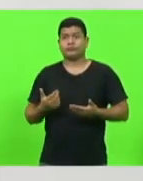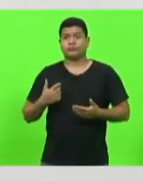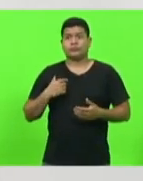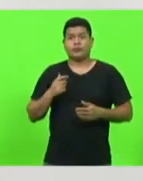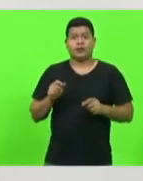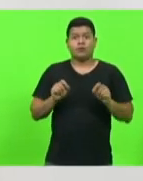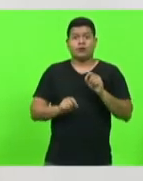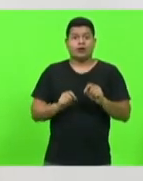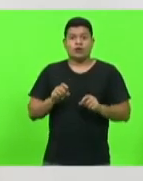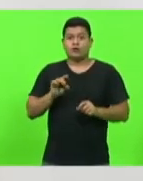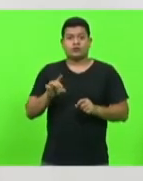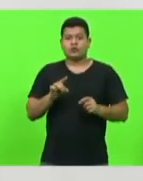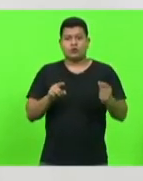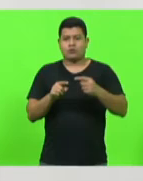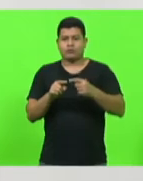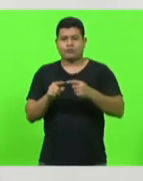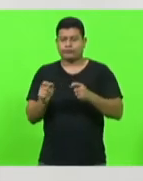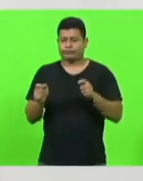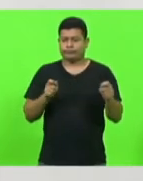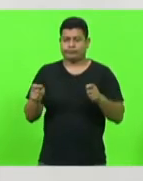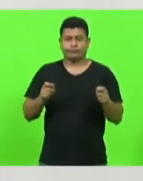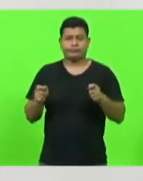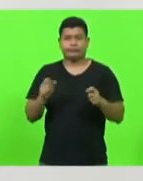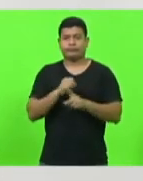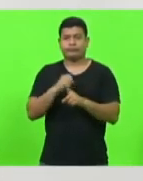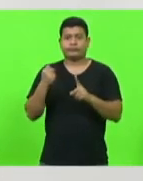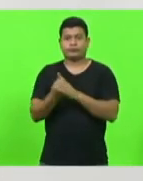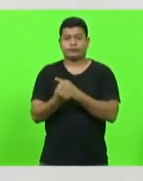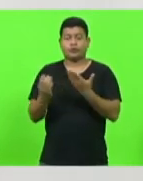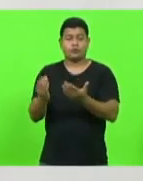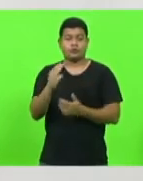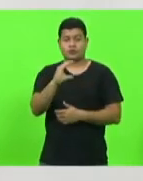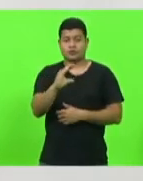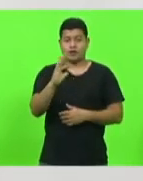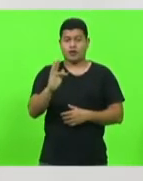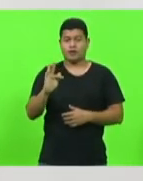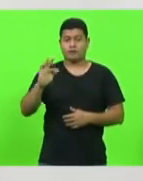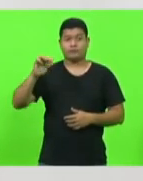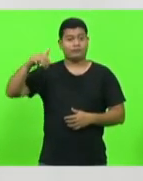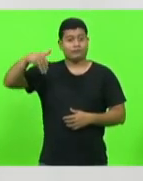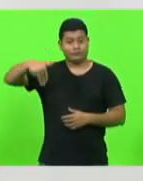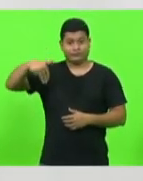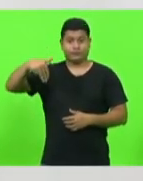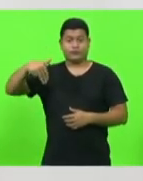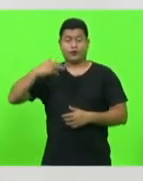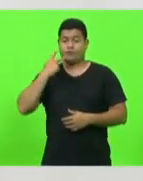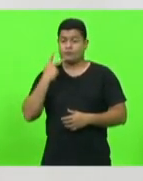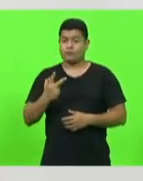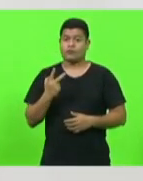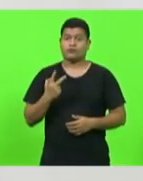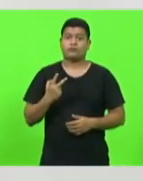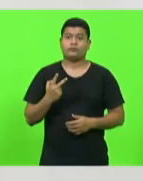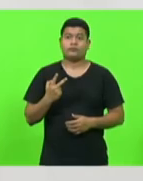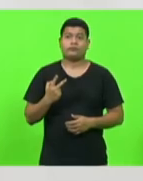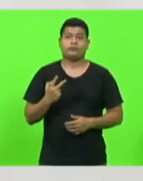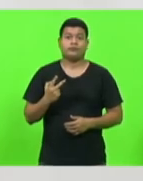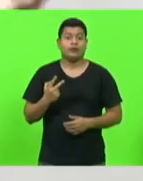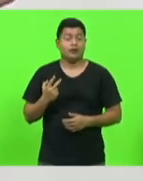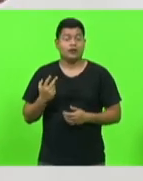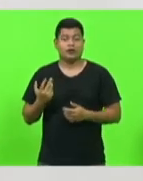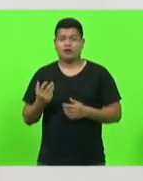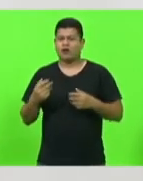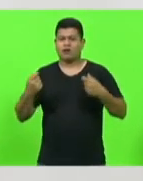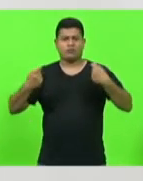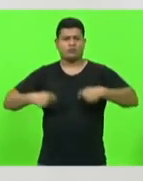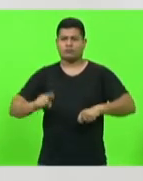controle social. O Conselho Federal de Medicina falou que não é necessário. A campanha já atingiu o nível de